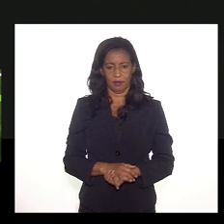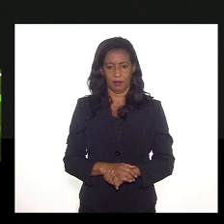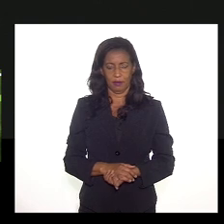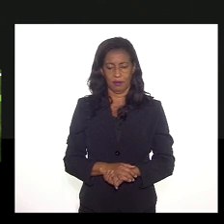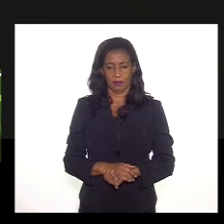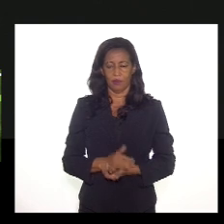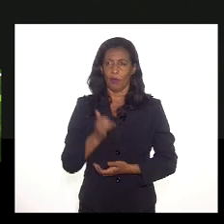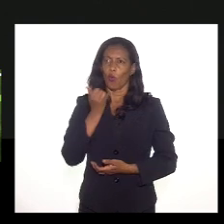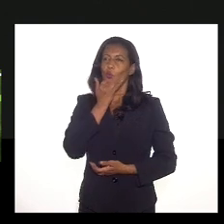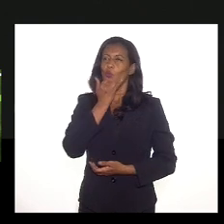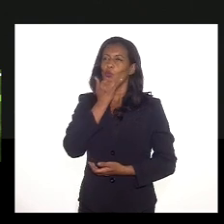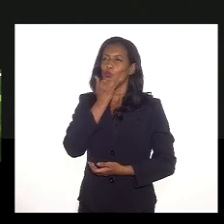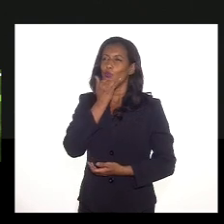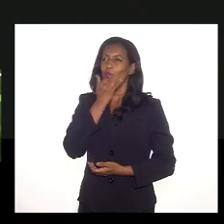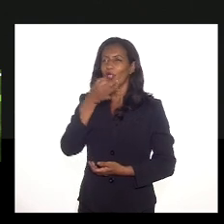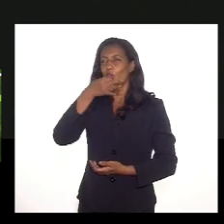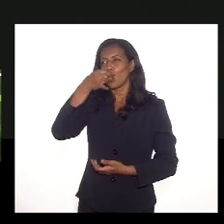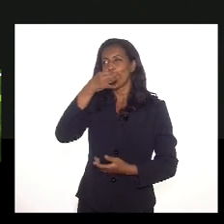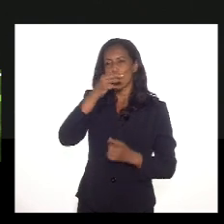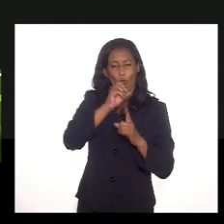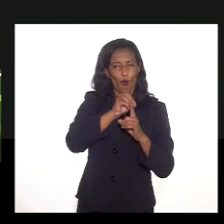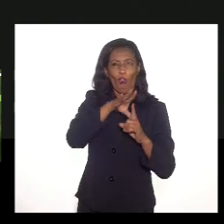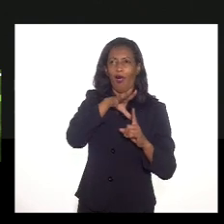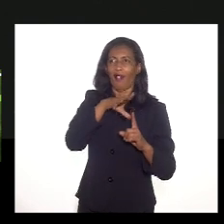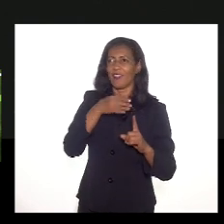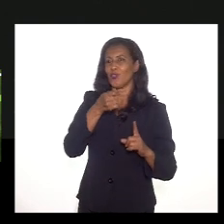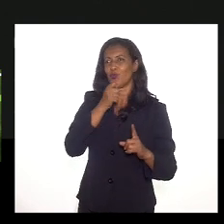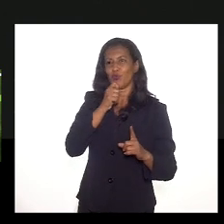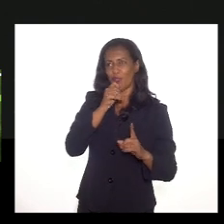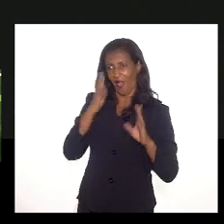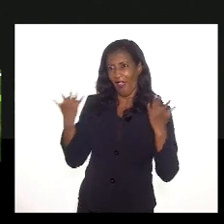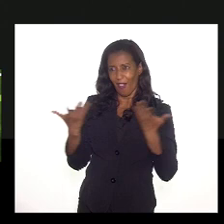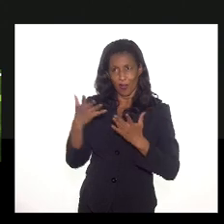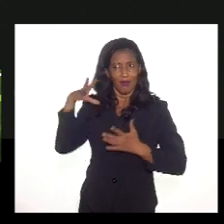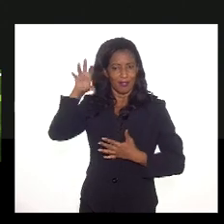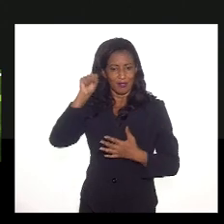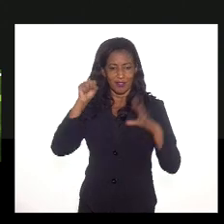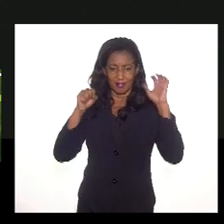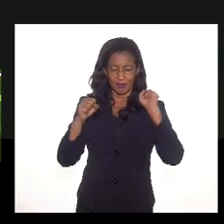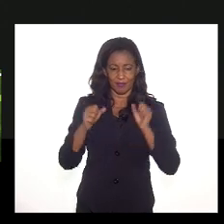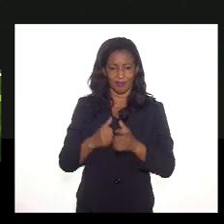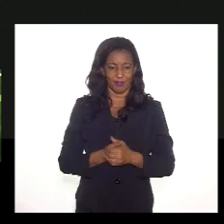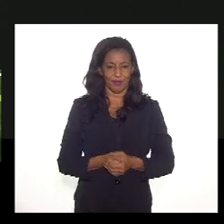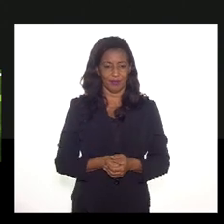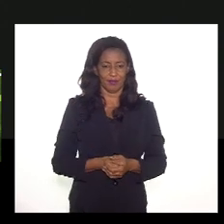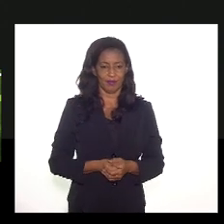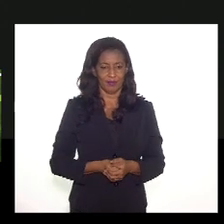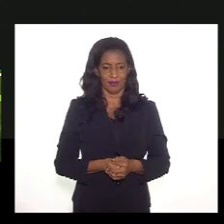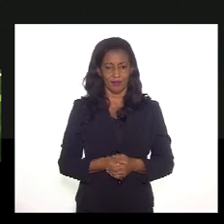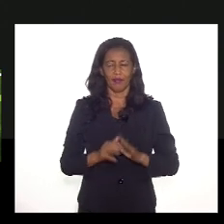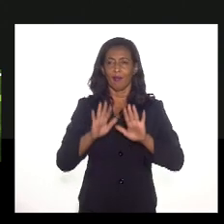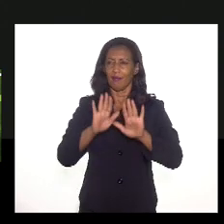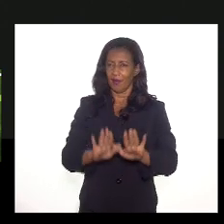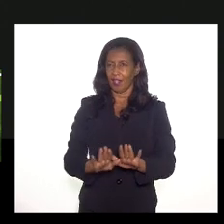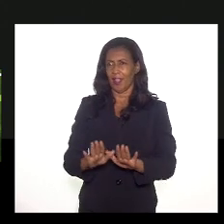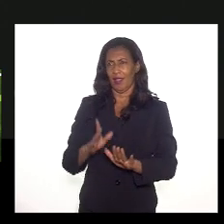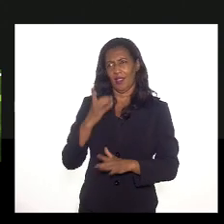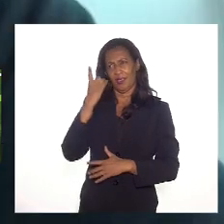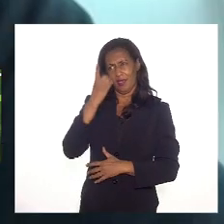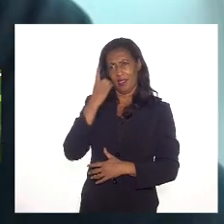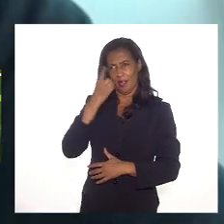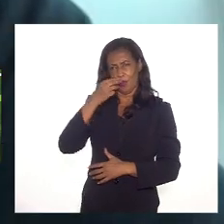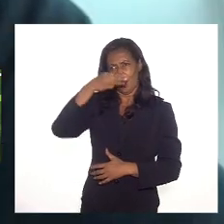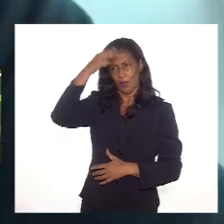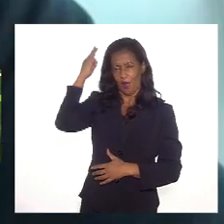Márcio. Perdão, tá perdão, som. Perdão. Ah, tá. Agora foi. O deputado Márcio, sem querer me alongar, até porque já está